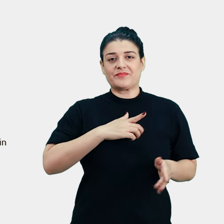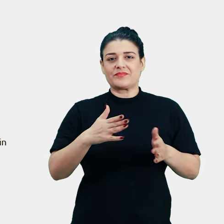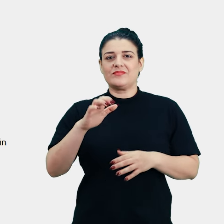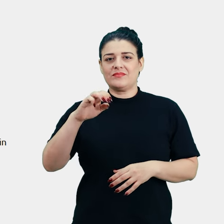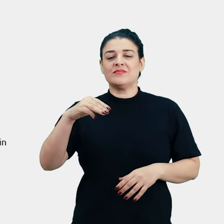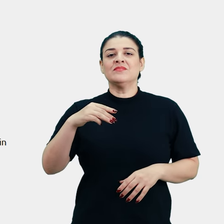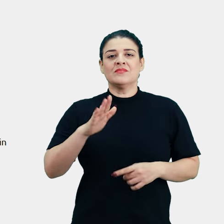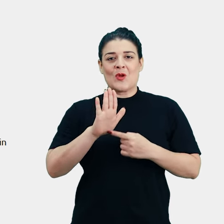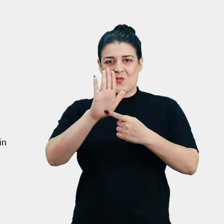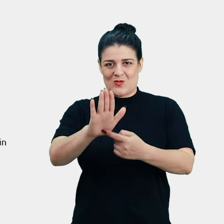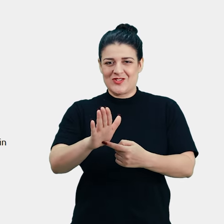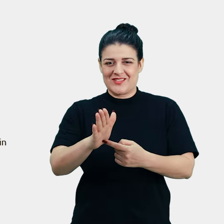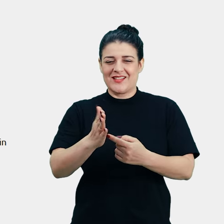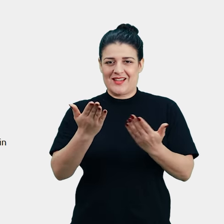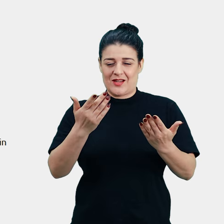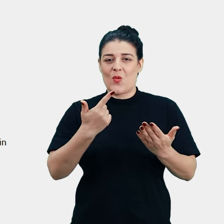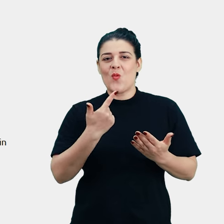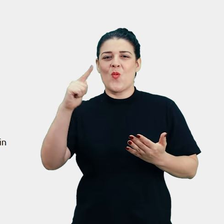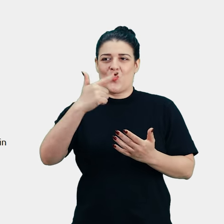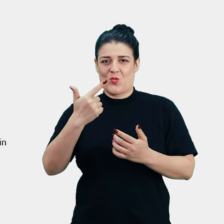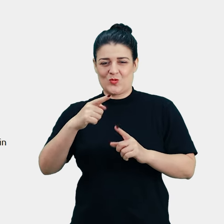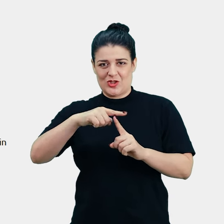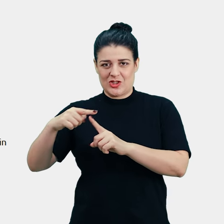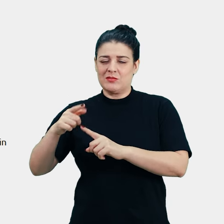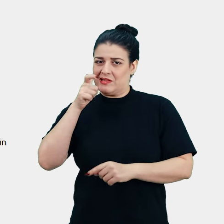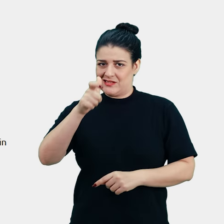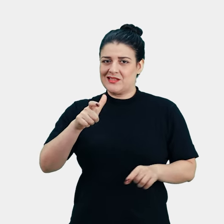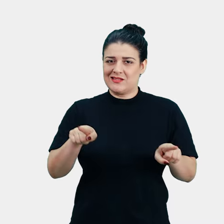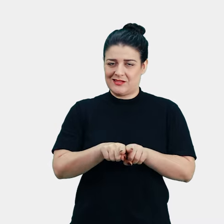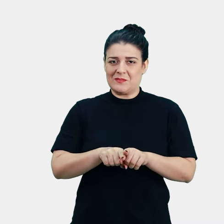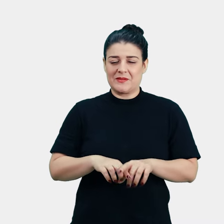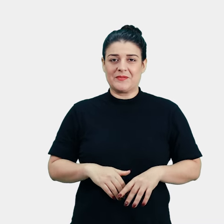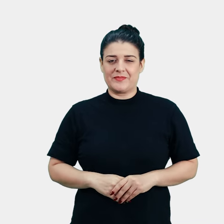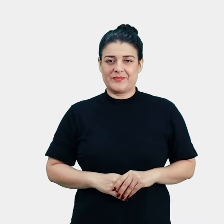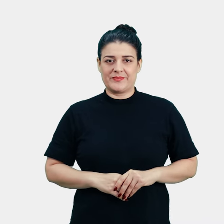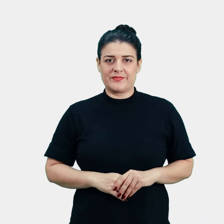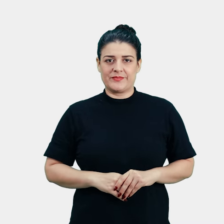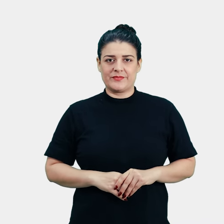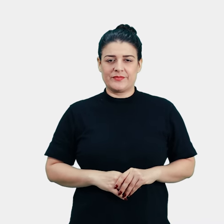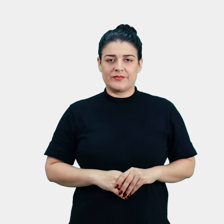paper spray ionization, tá? E outras, bem interessante também.